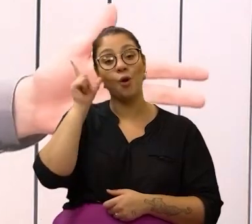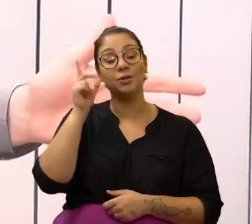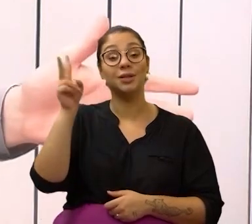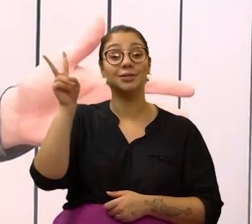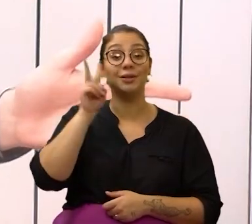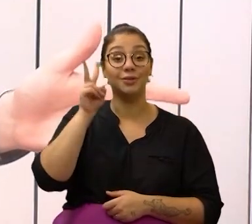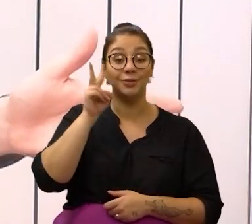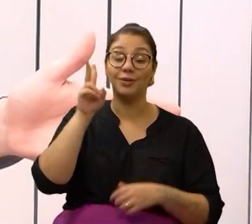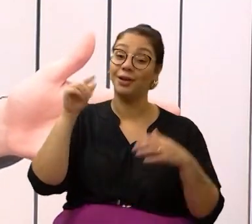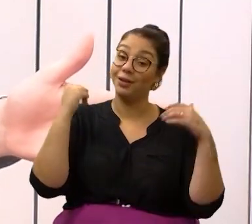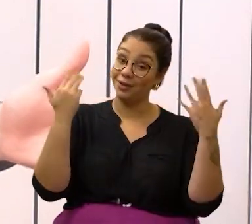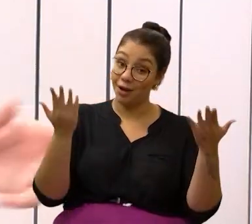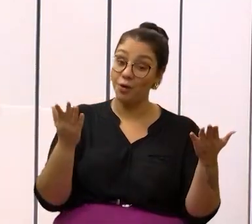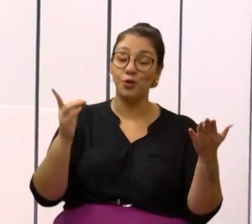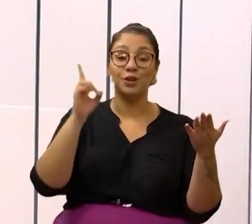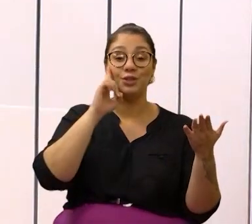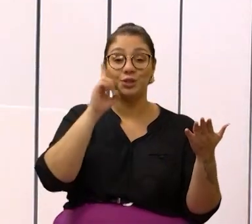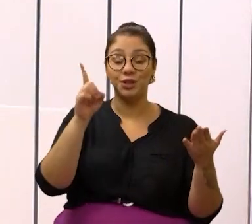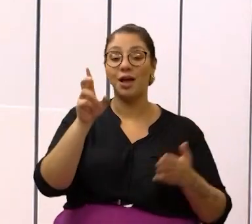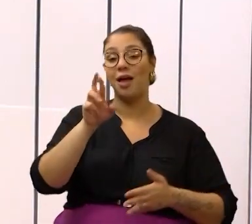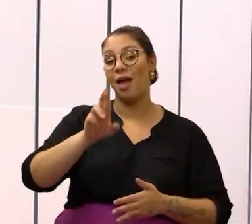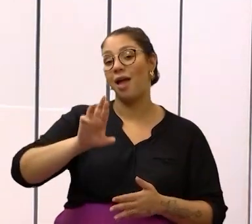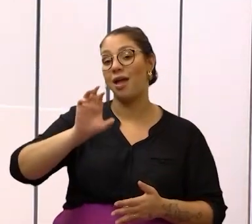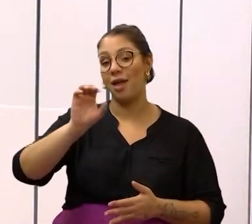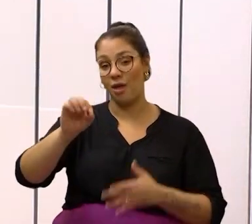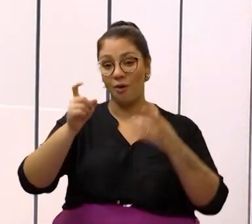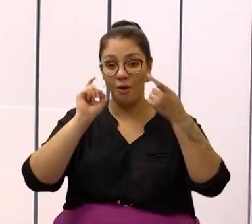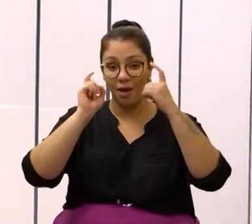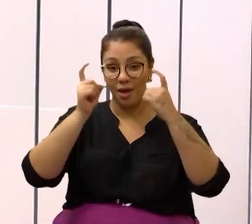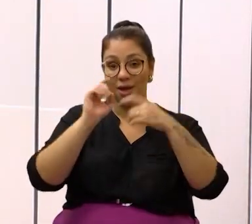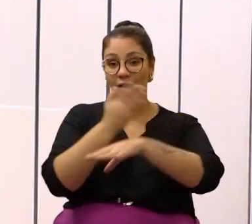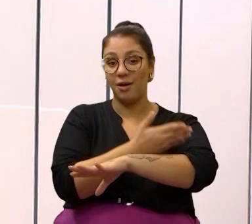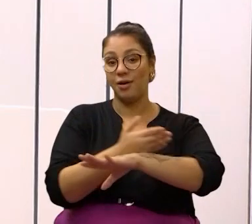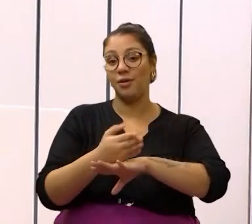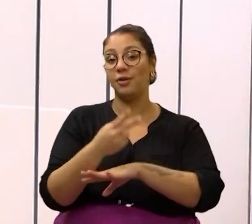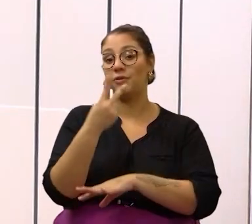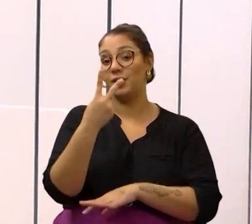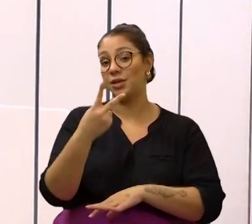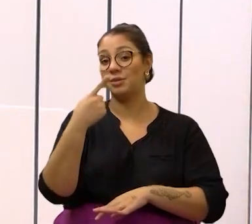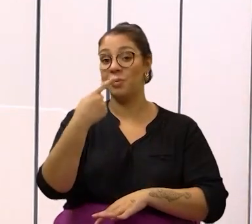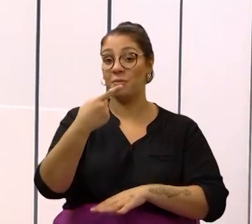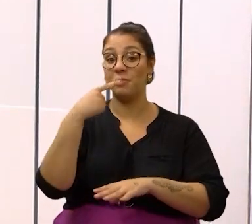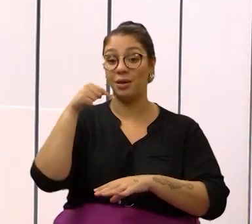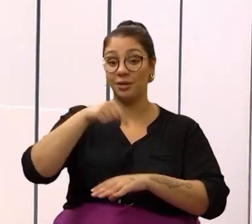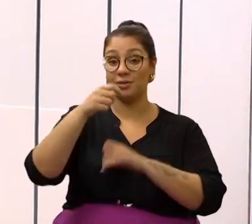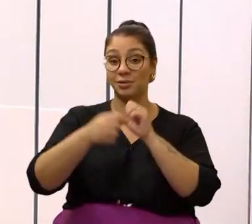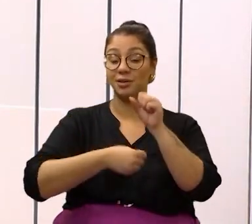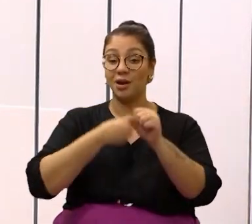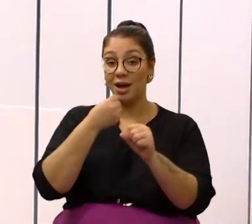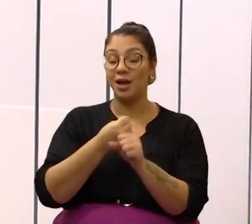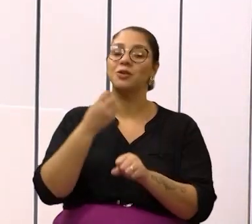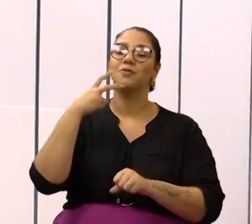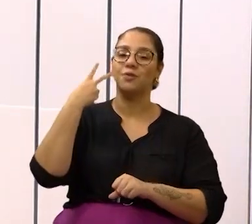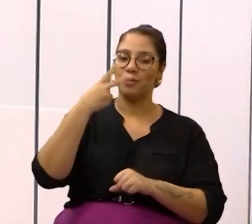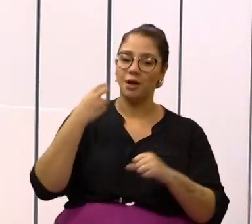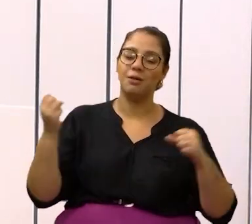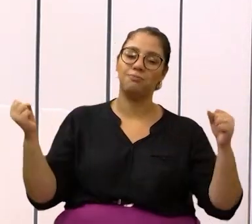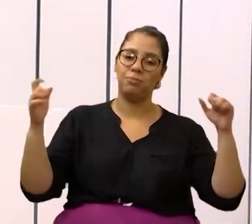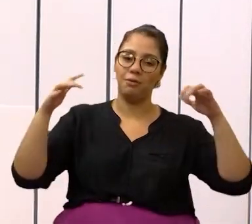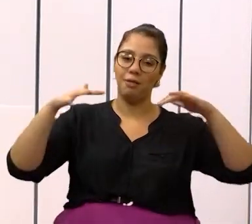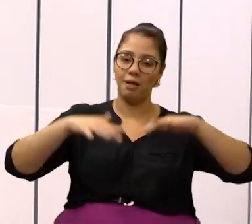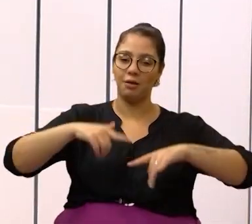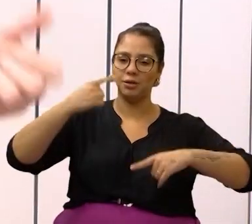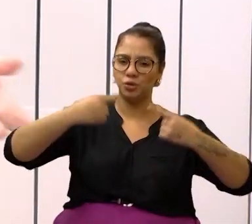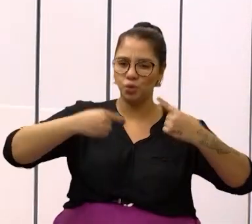E ontem foi segunda-feira portanto dia de reunião ordinária a vigésima primeira do ano os vereadores